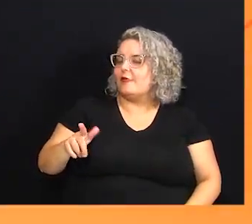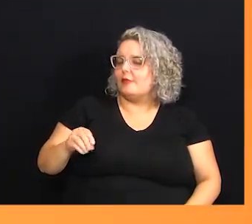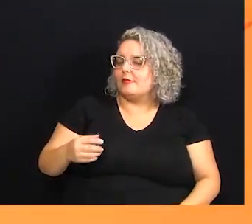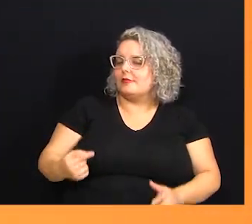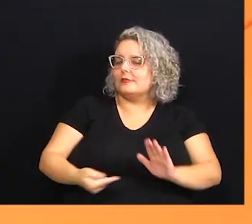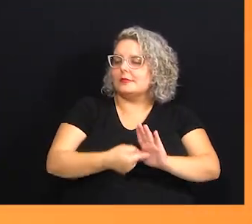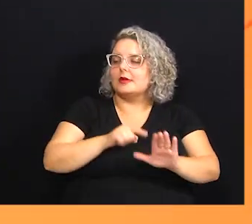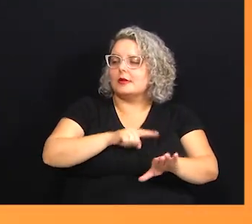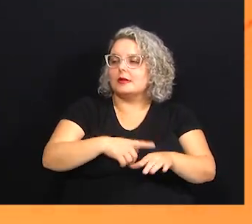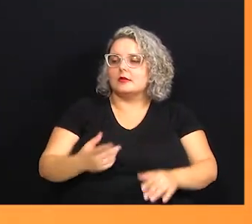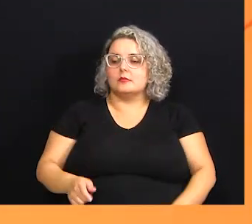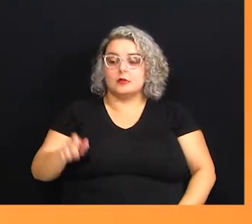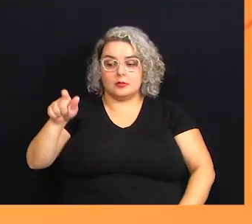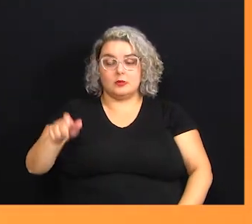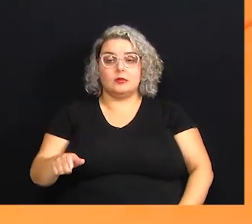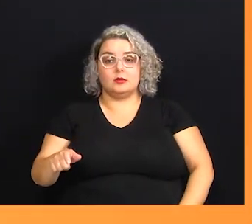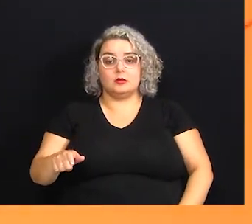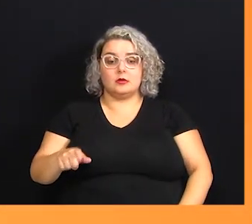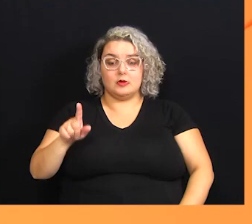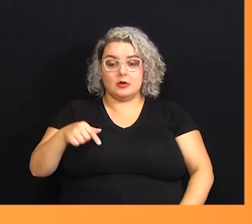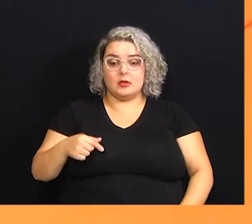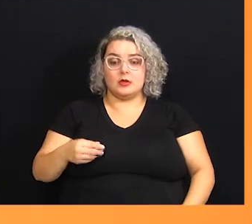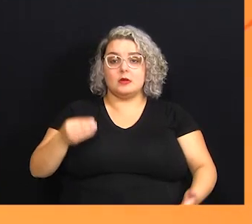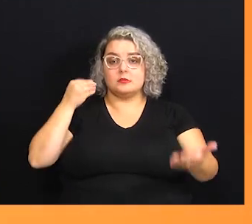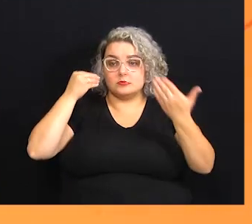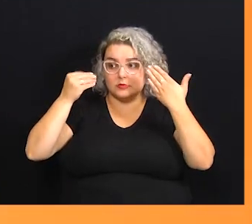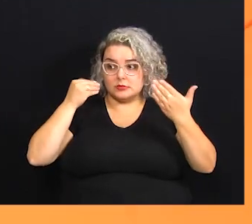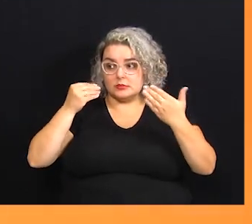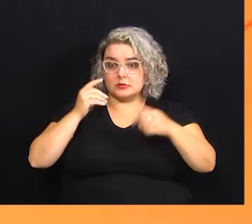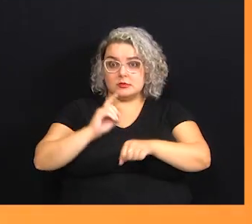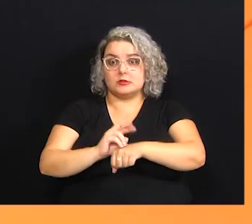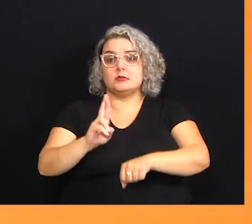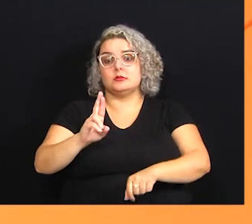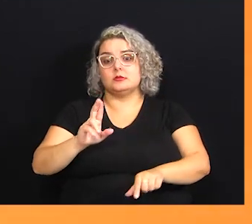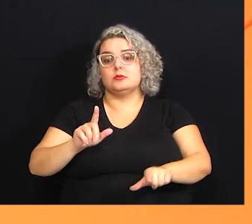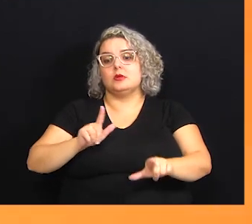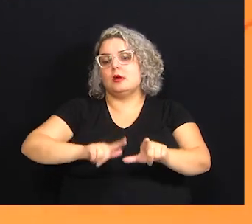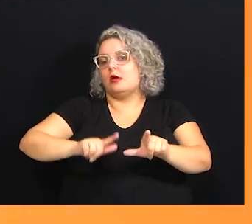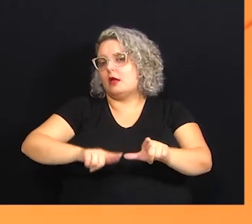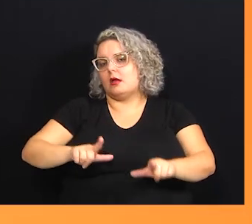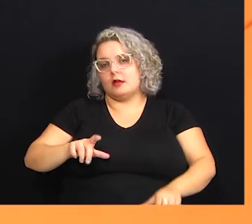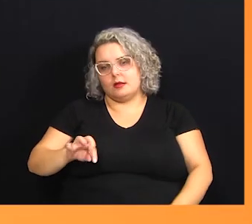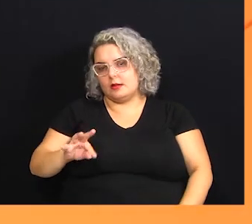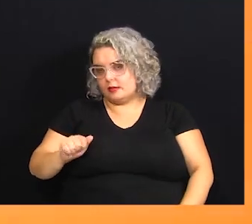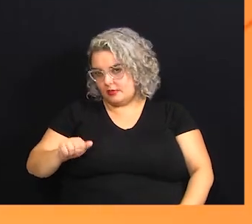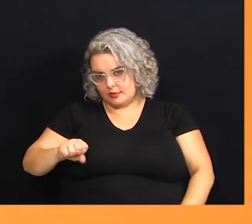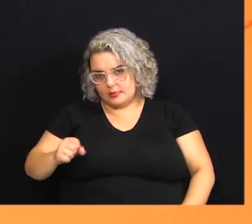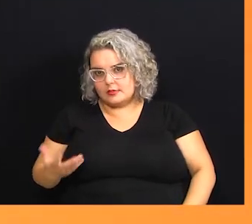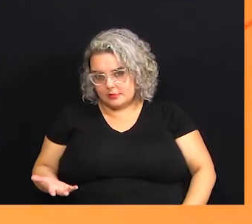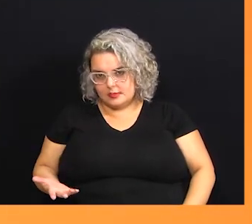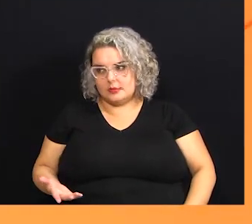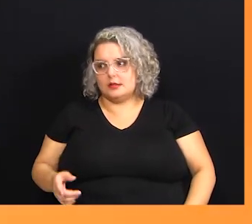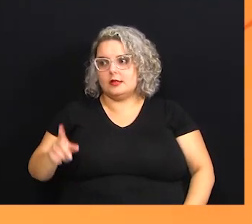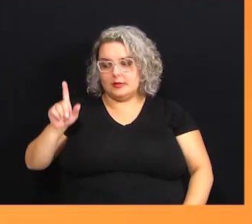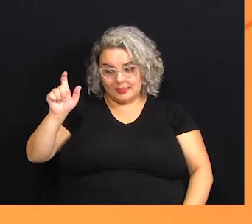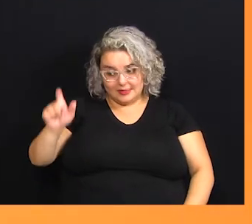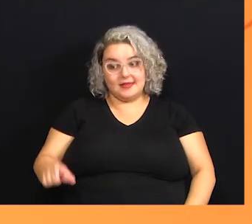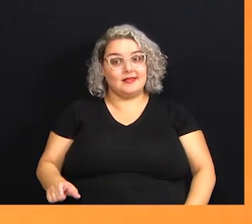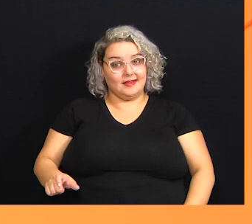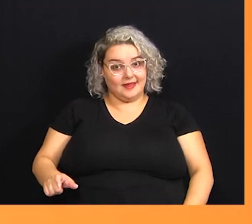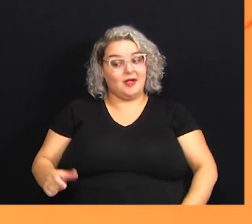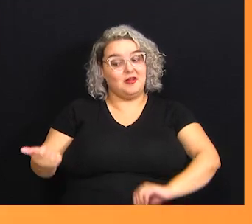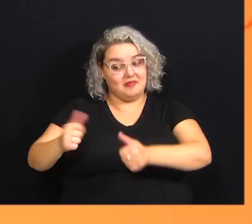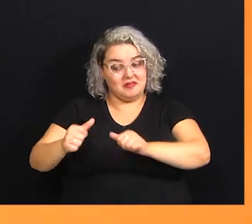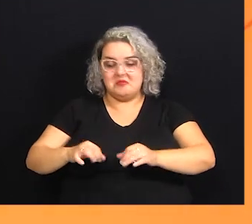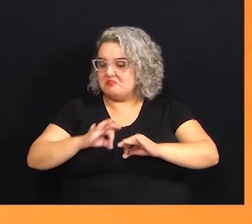um cara que ele é psiquiatra e doutor em letras. Ou seja, o cara, ele é o teste de fogo. E ele